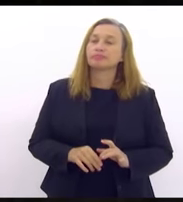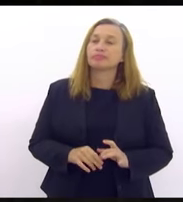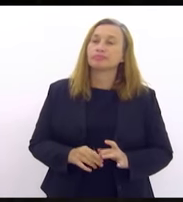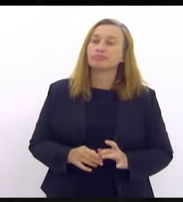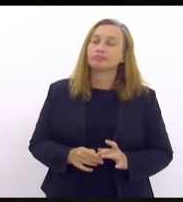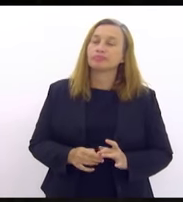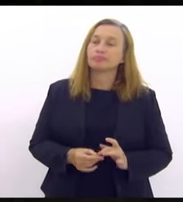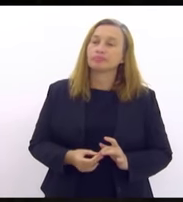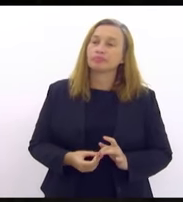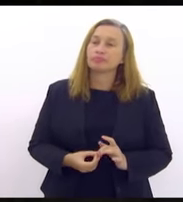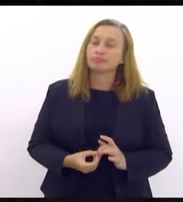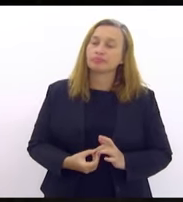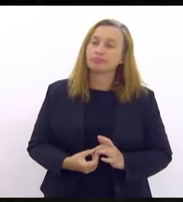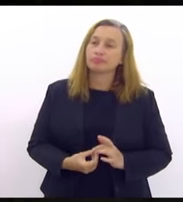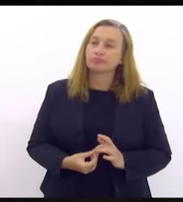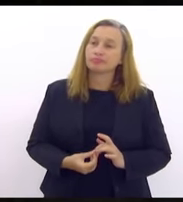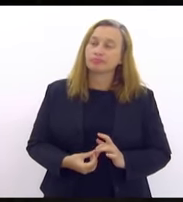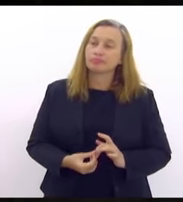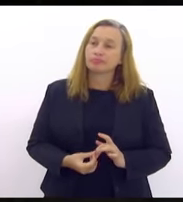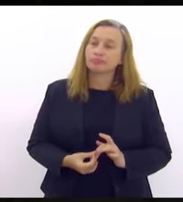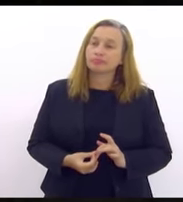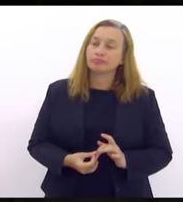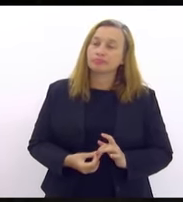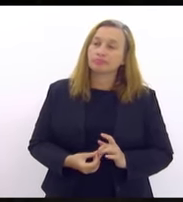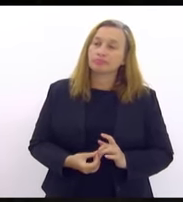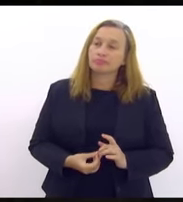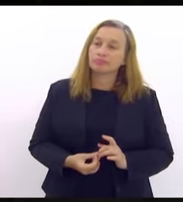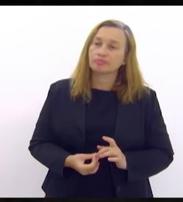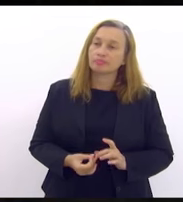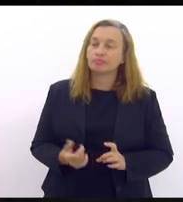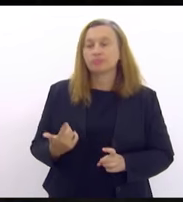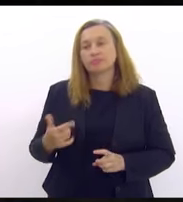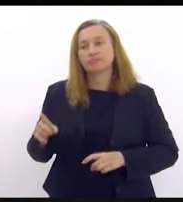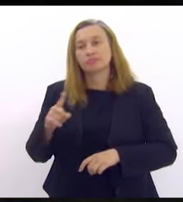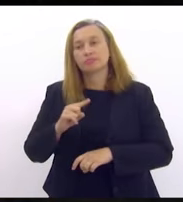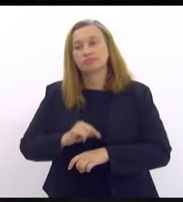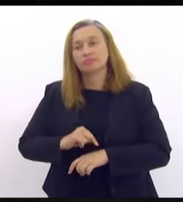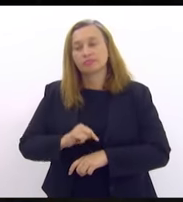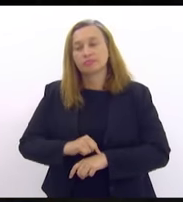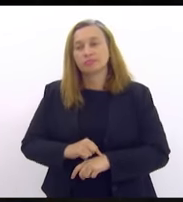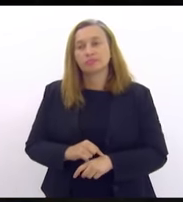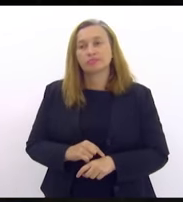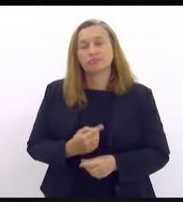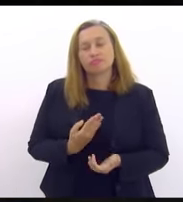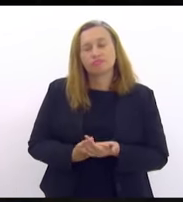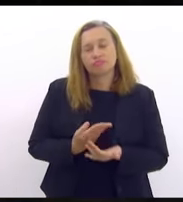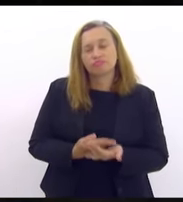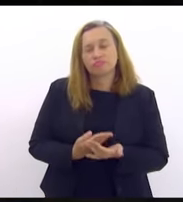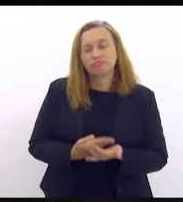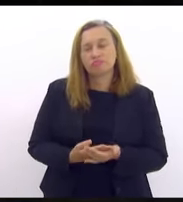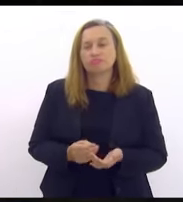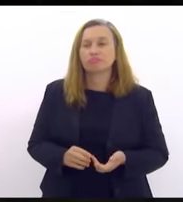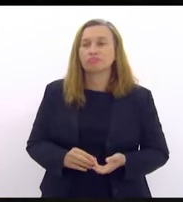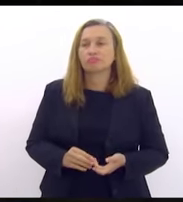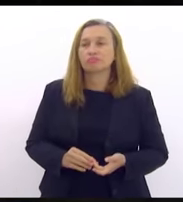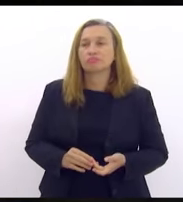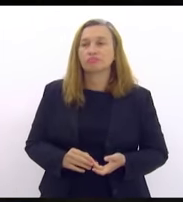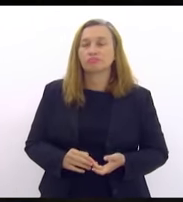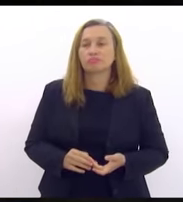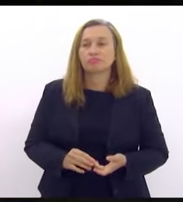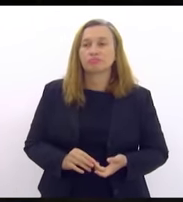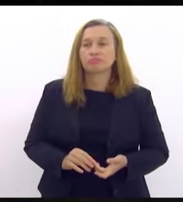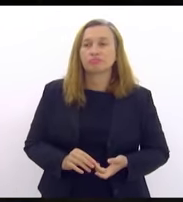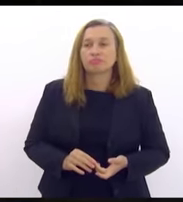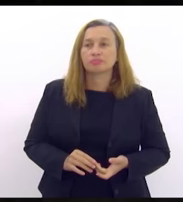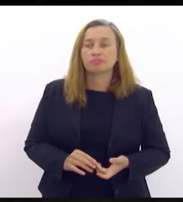eh num num outro momento eu passei a estudar também